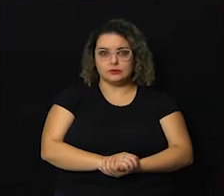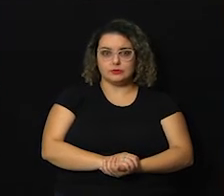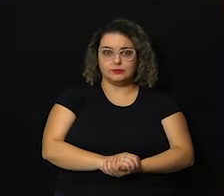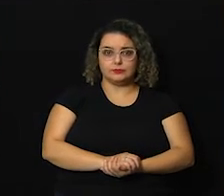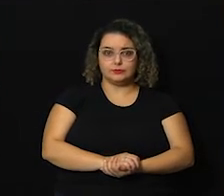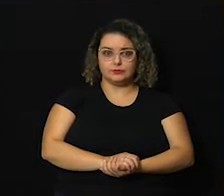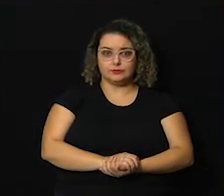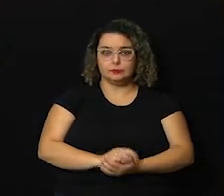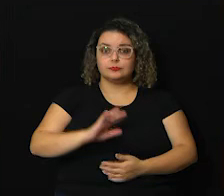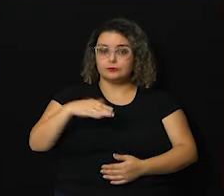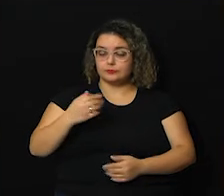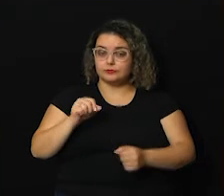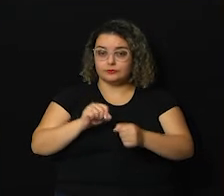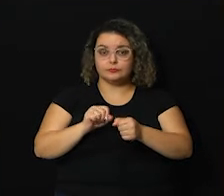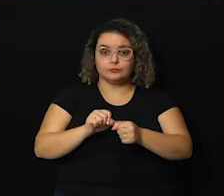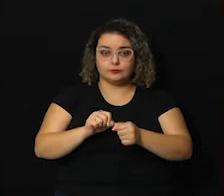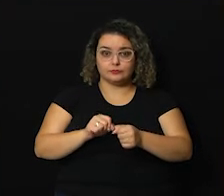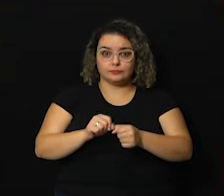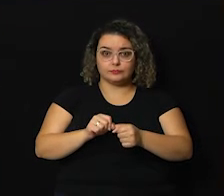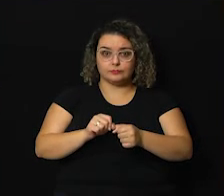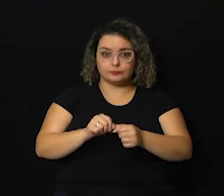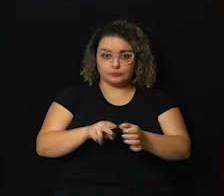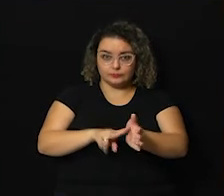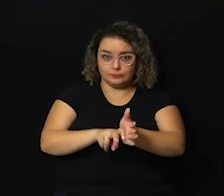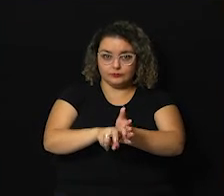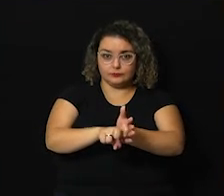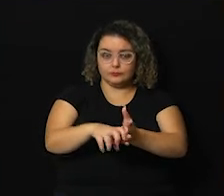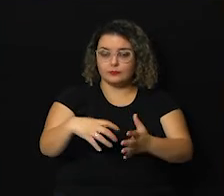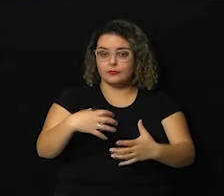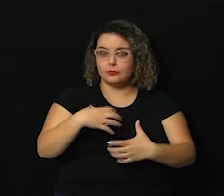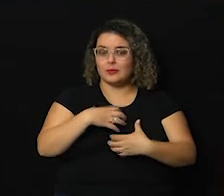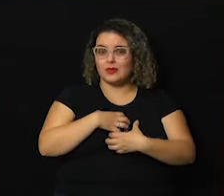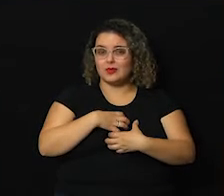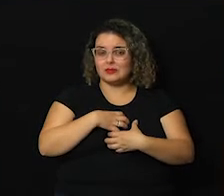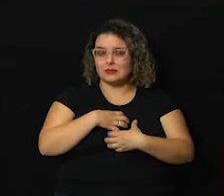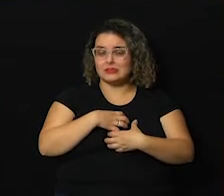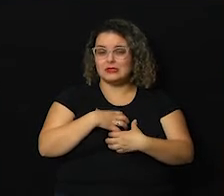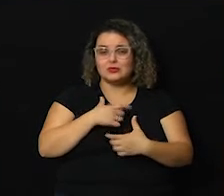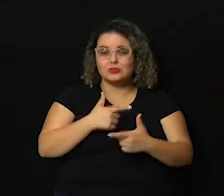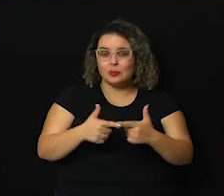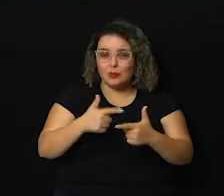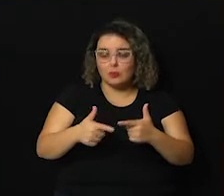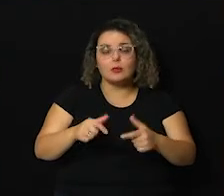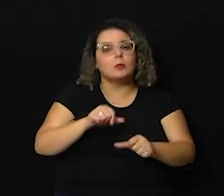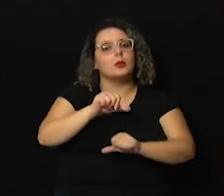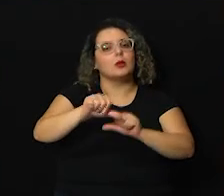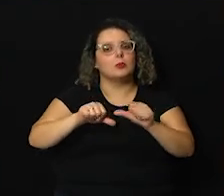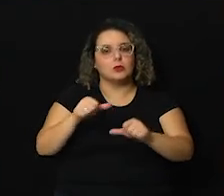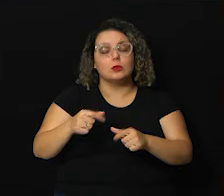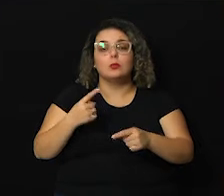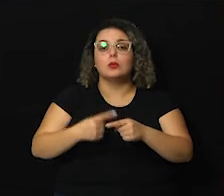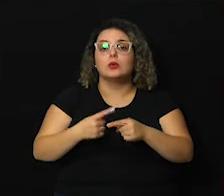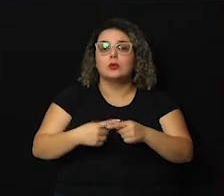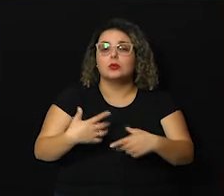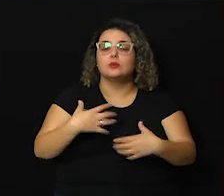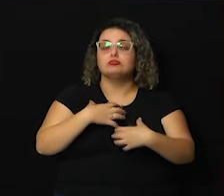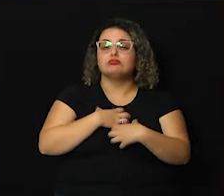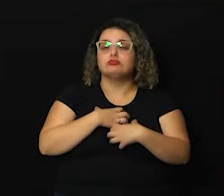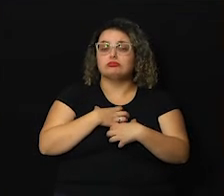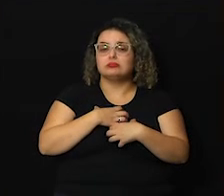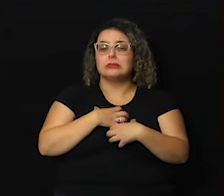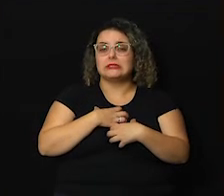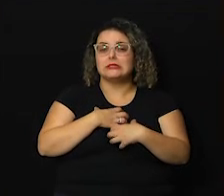Quando a gente faz diagnóstico com sintomas, isso muda completamente. Né? Porque o sintoma nada mais é do